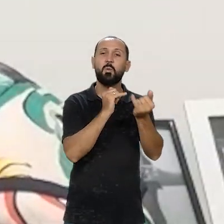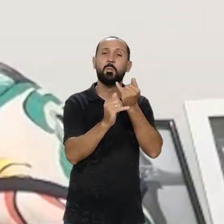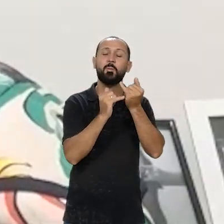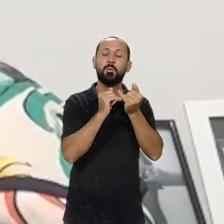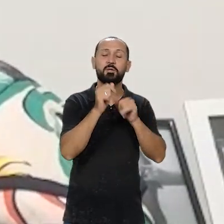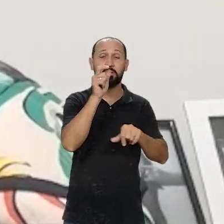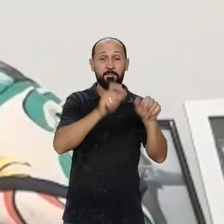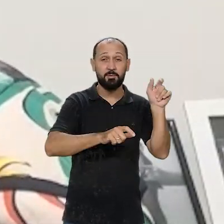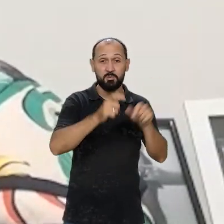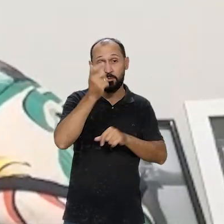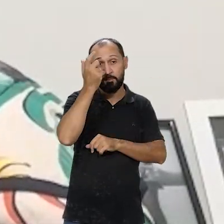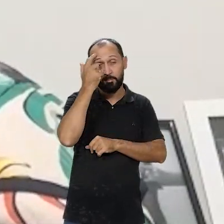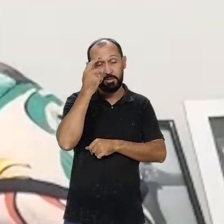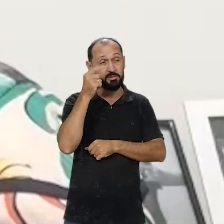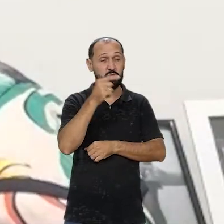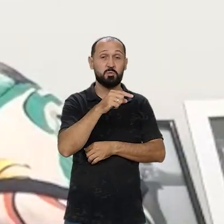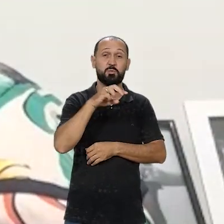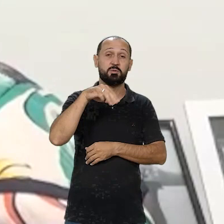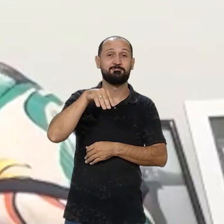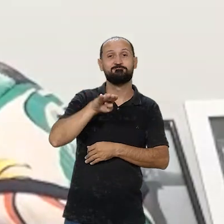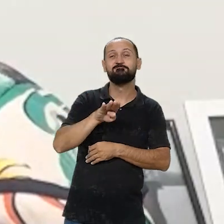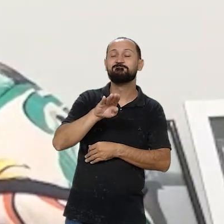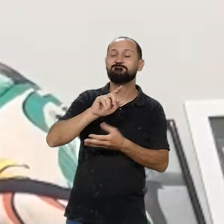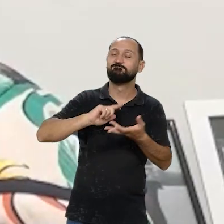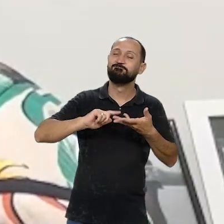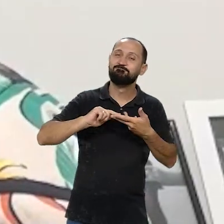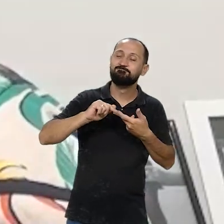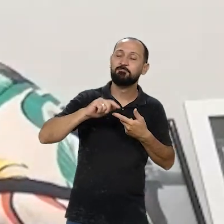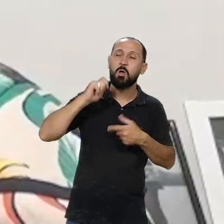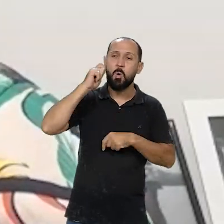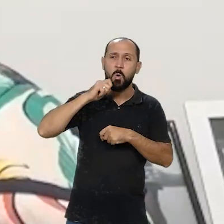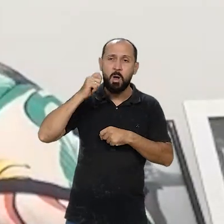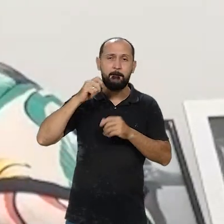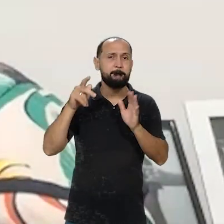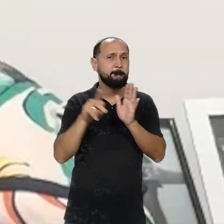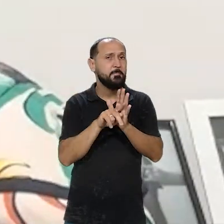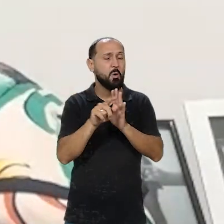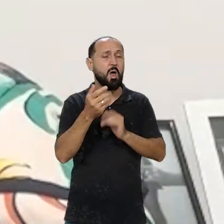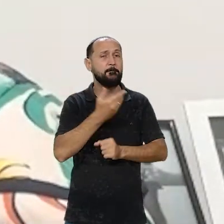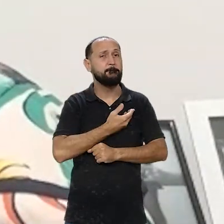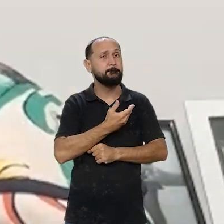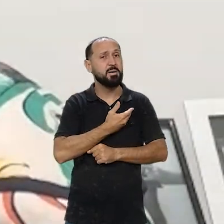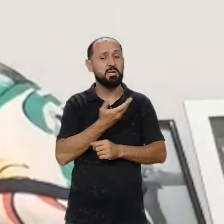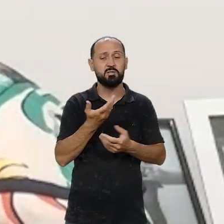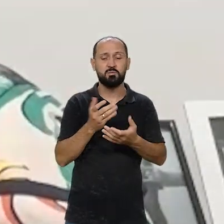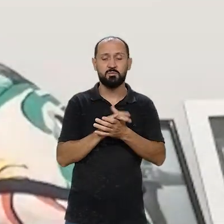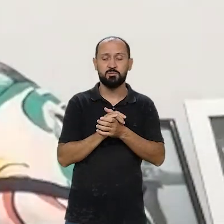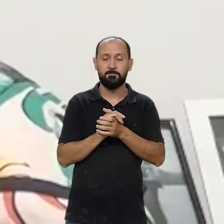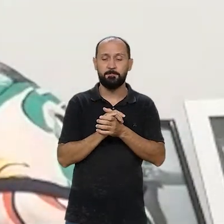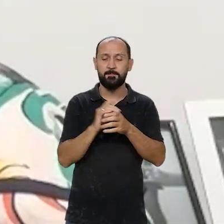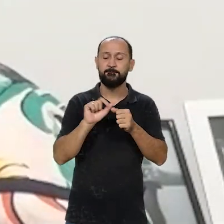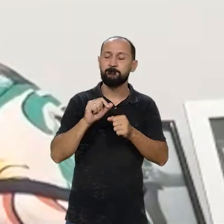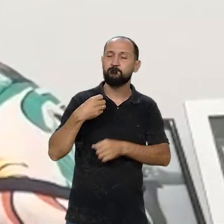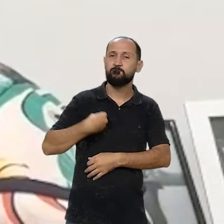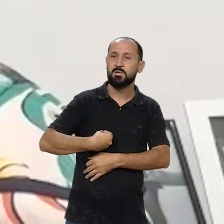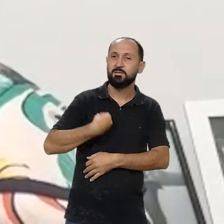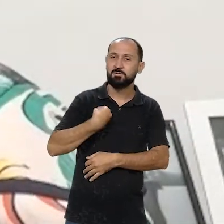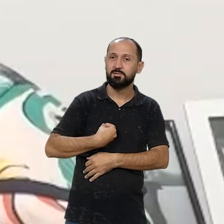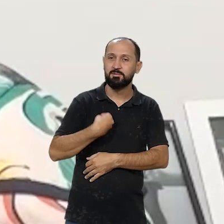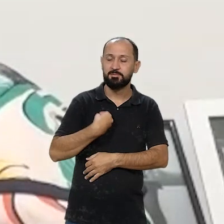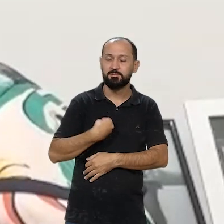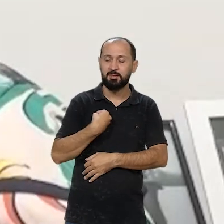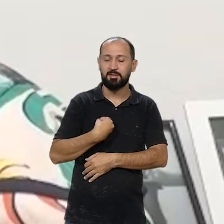mostrar, né, um pouco do que as pessoas pensam sobre o Manuel de Barros. Então, vários artistas e pessoas amigas